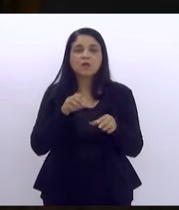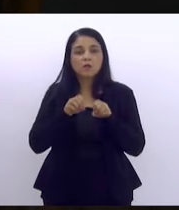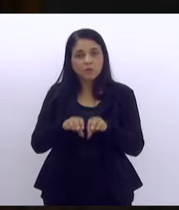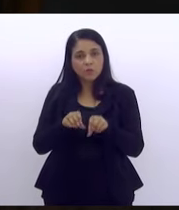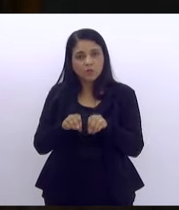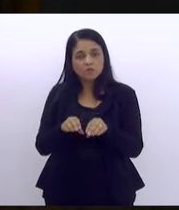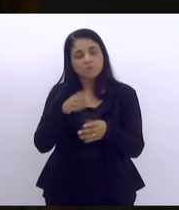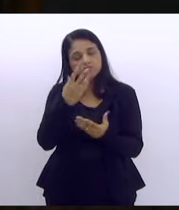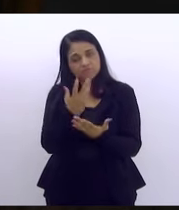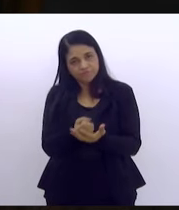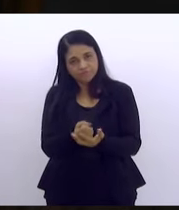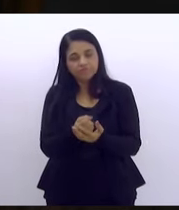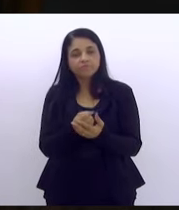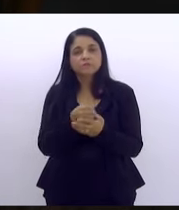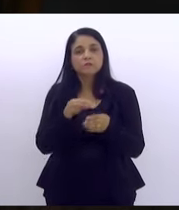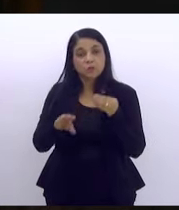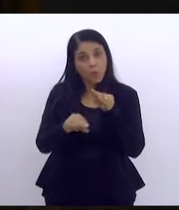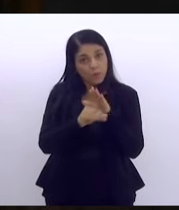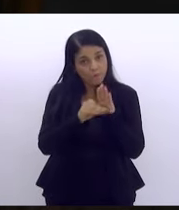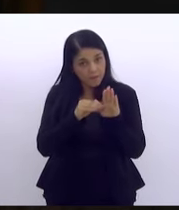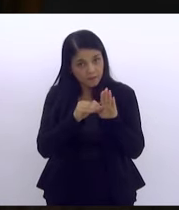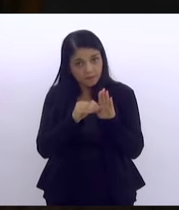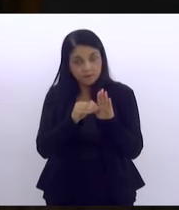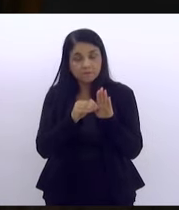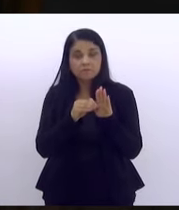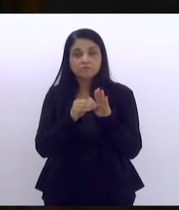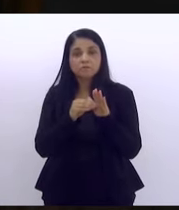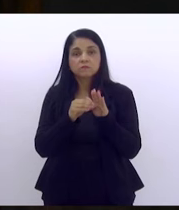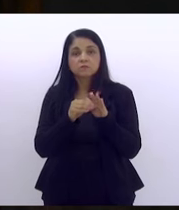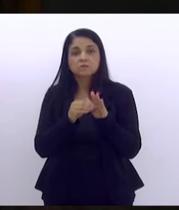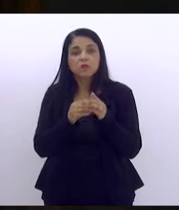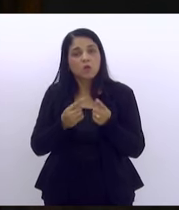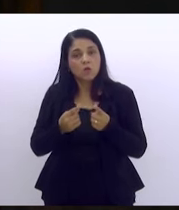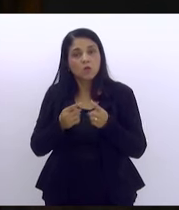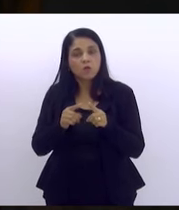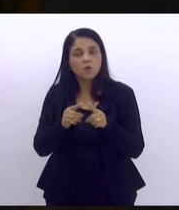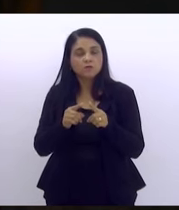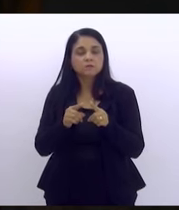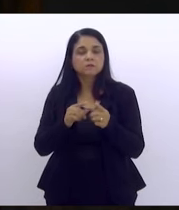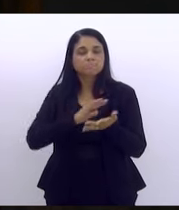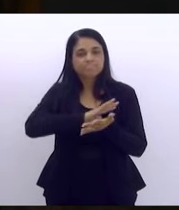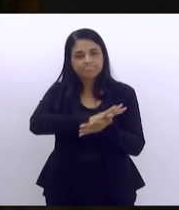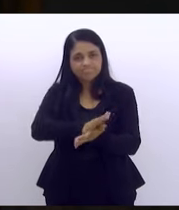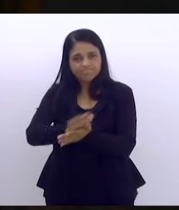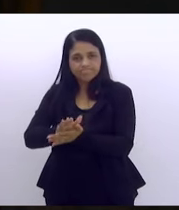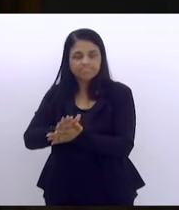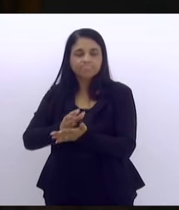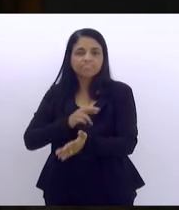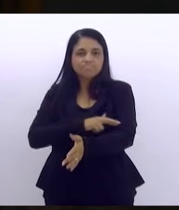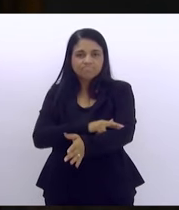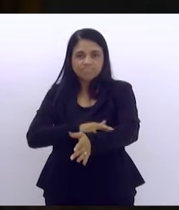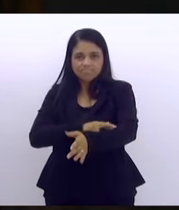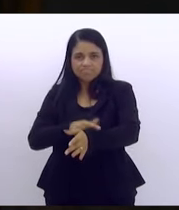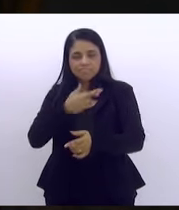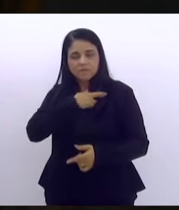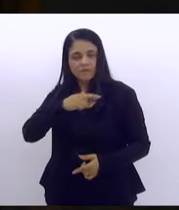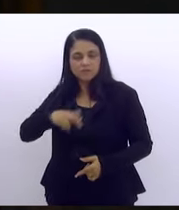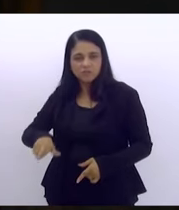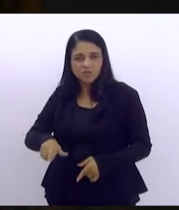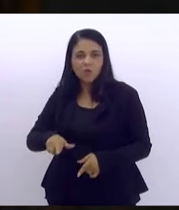educação favorável, com emendas de combate à discriminação, conceito de raça, cor, etnia, religião e procedência